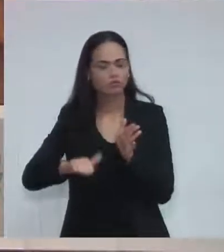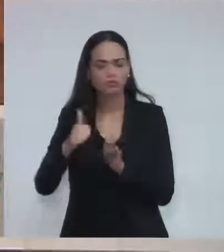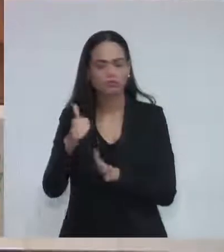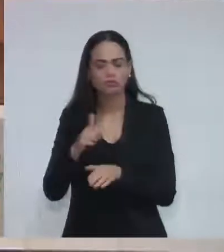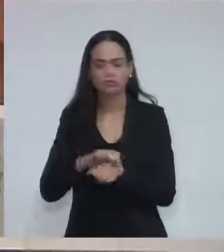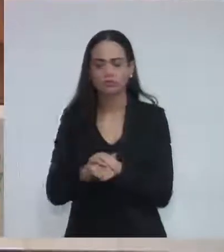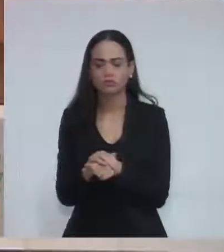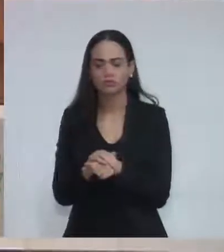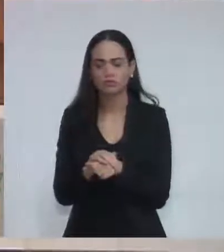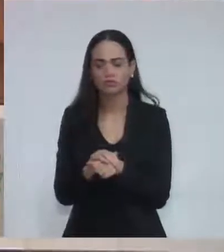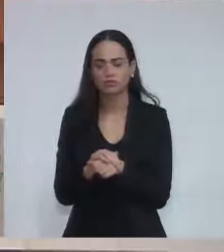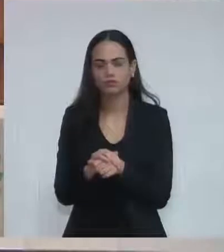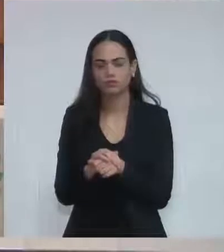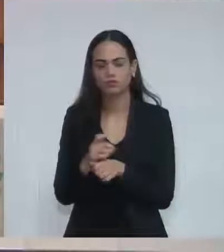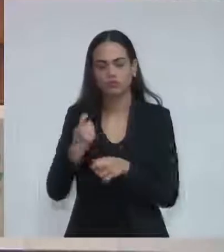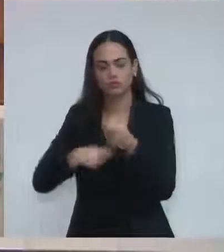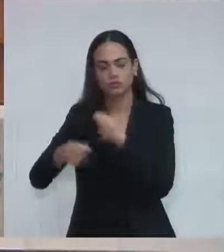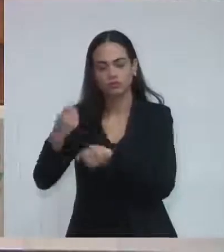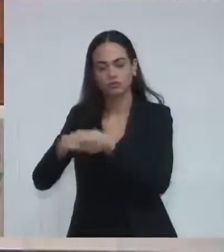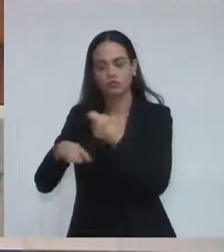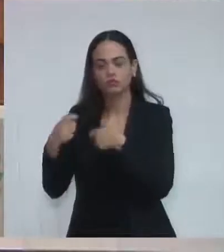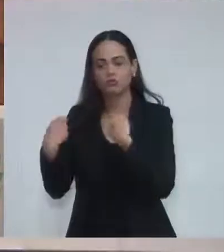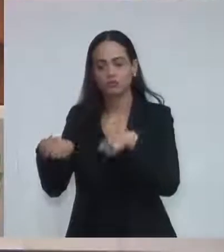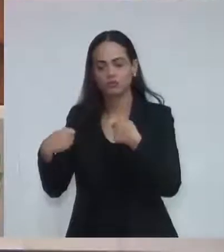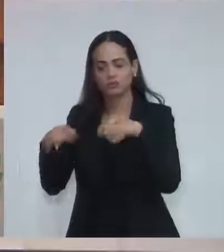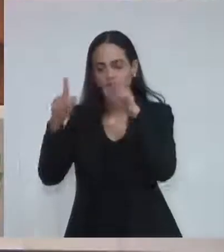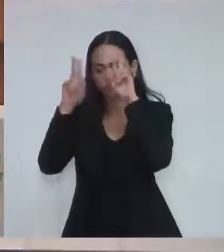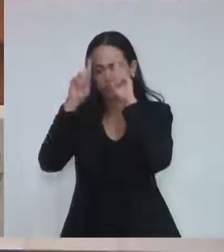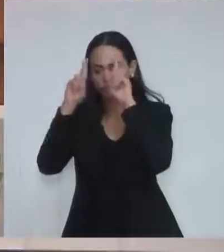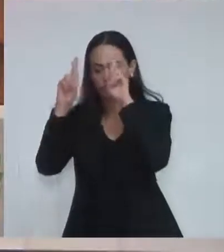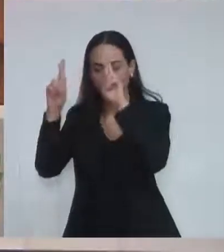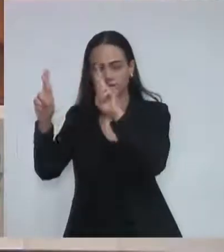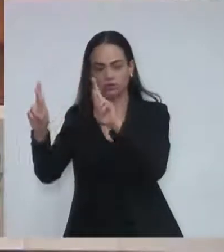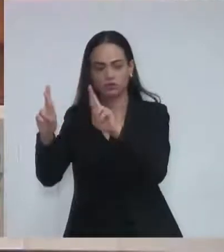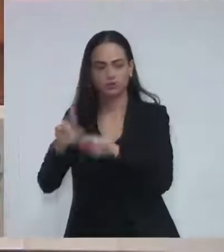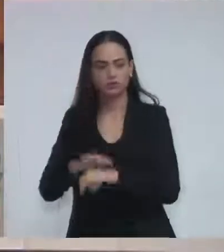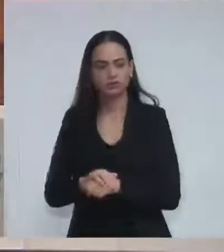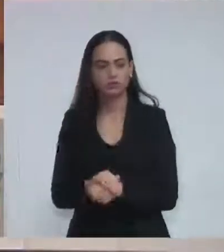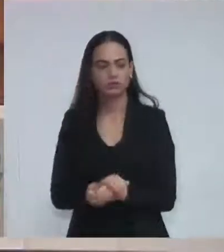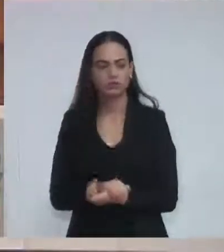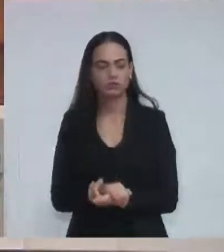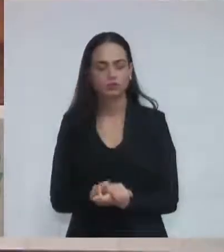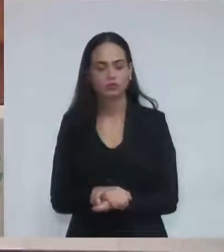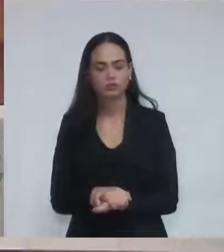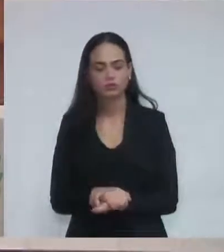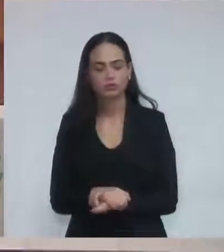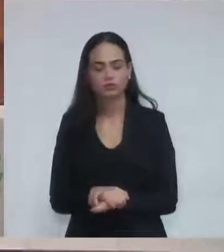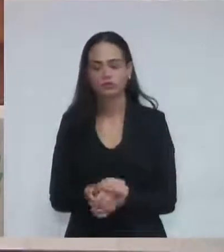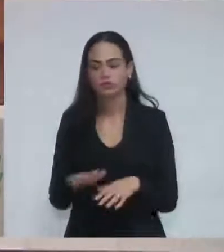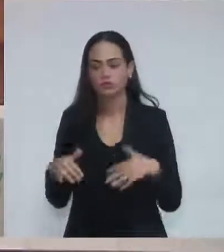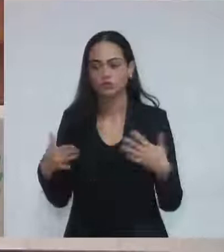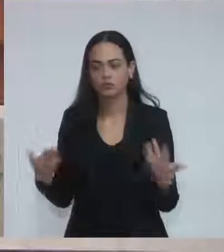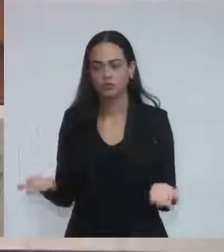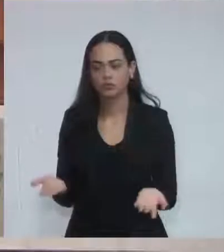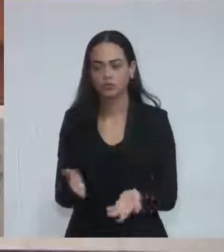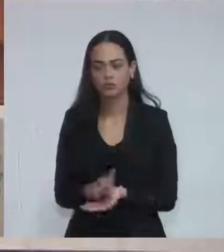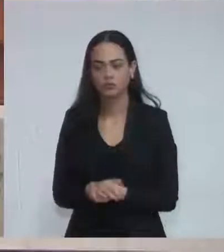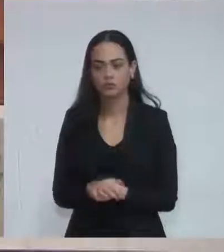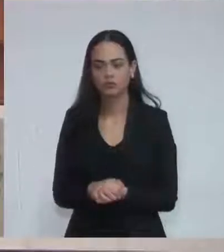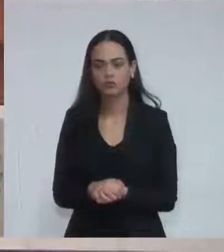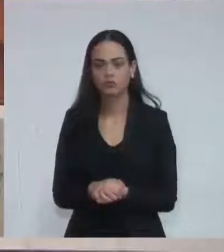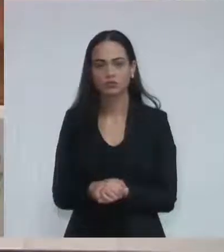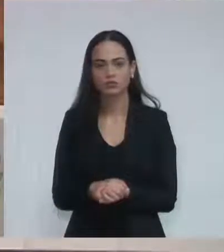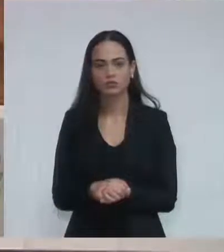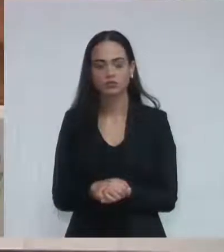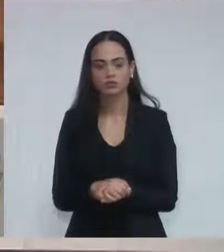discricionariedade do administrador, sob pena de ingerência na autonomia do Poder Executivo. Nesse sentido, resulta,